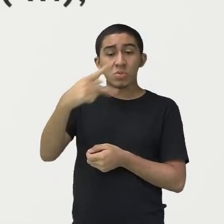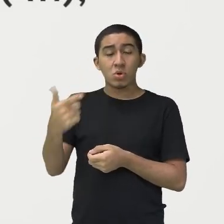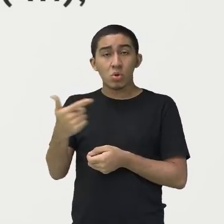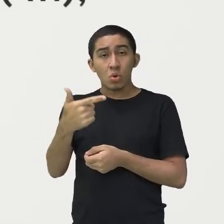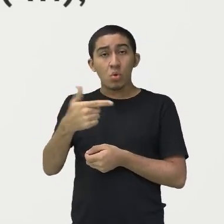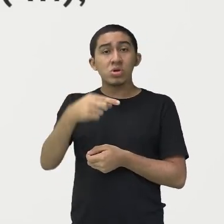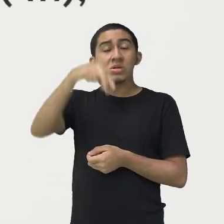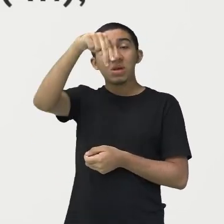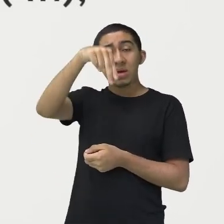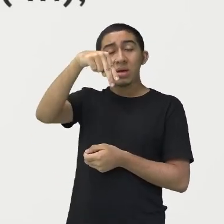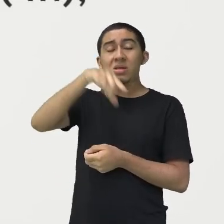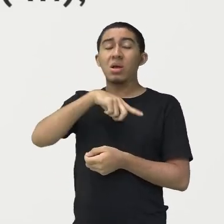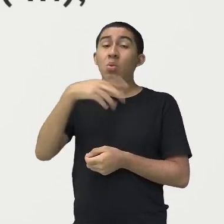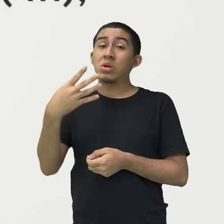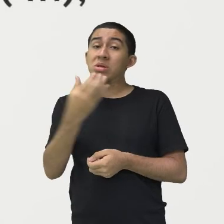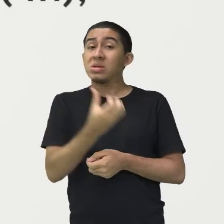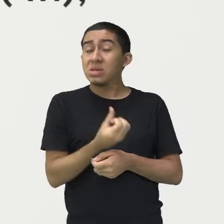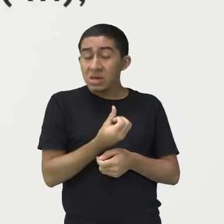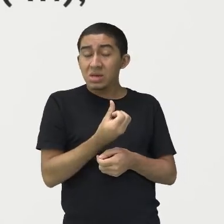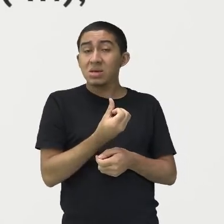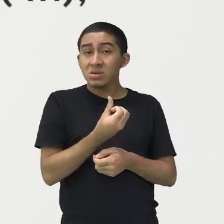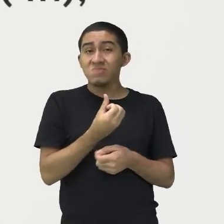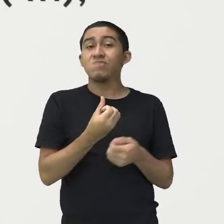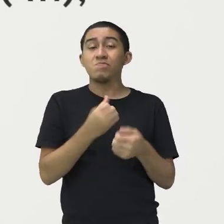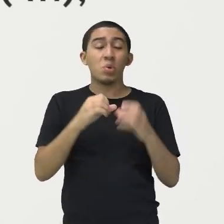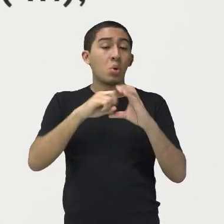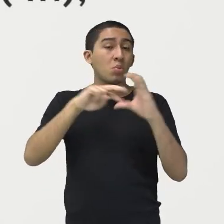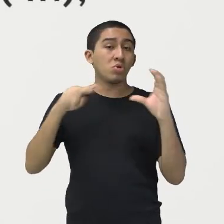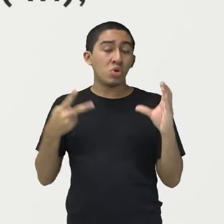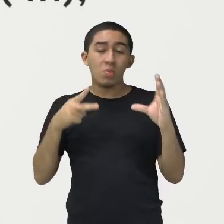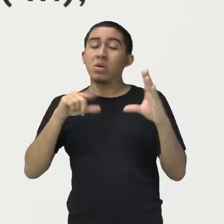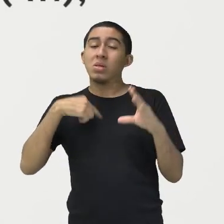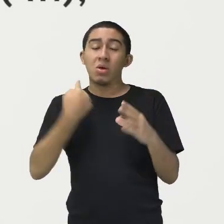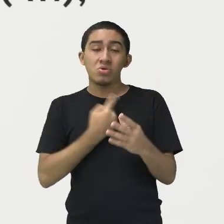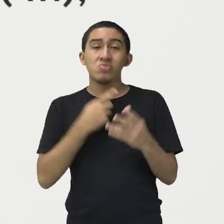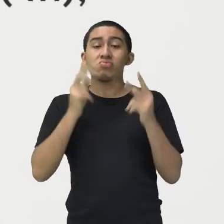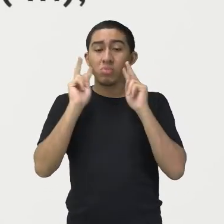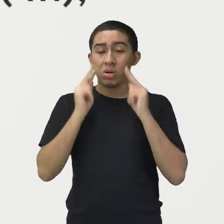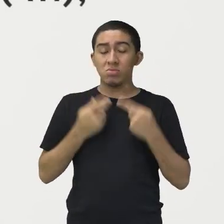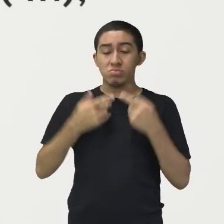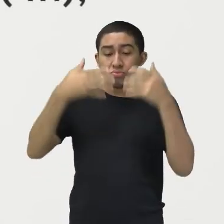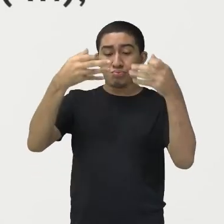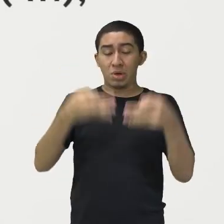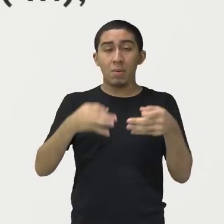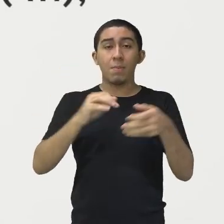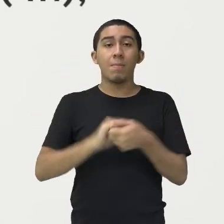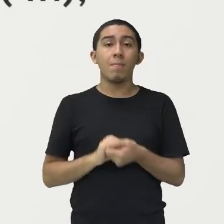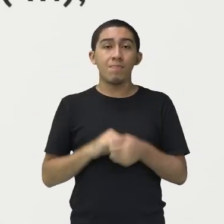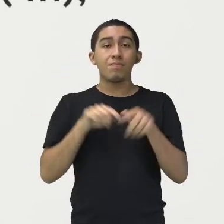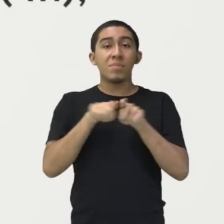46 cromossomos, 23 pares, somos indivíduos completos. Nessa mutação, podem ser